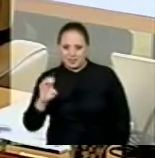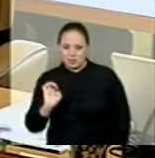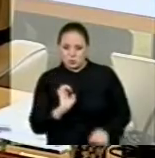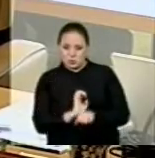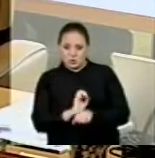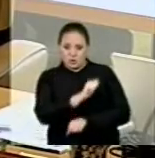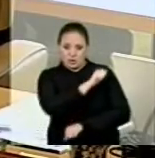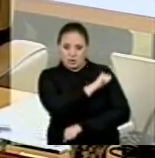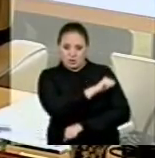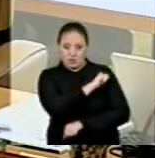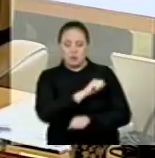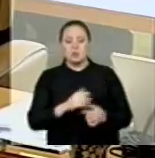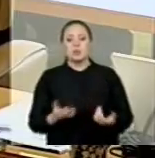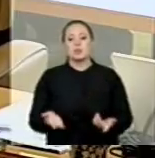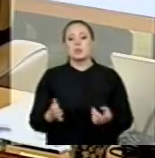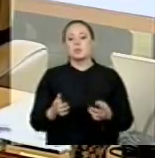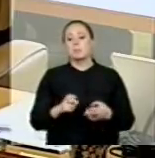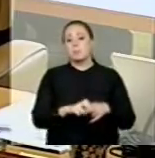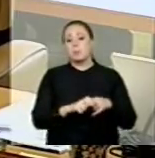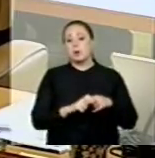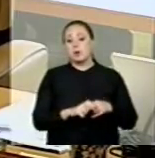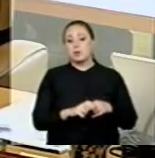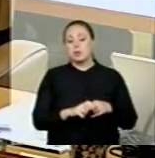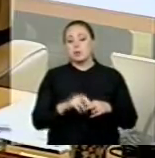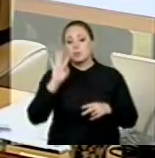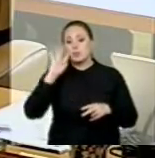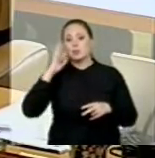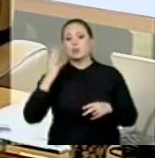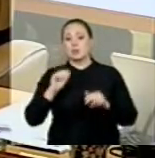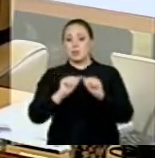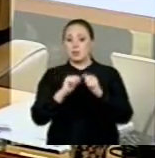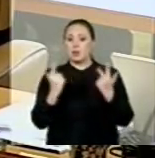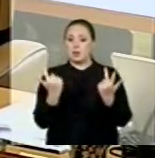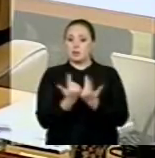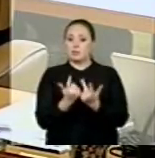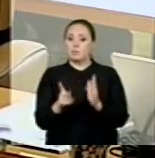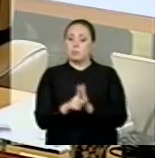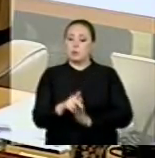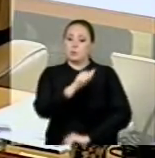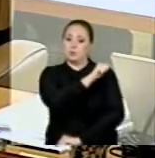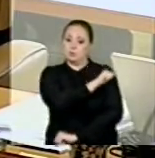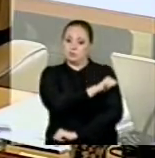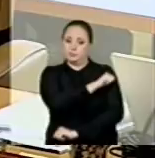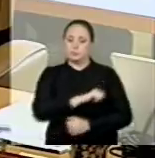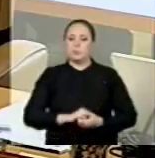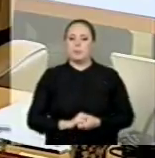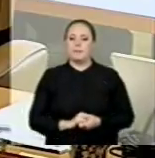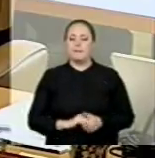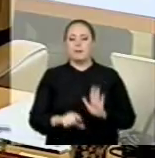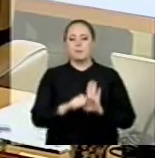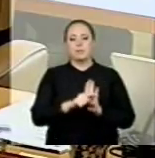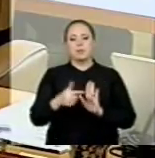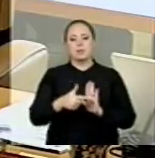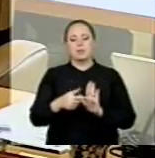arrastamento, da resolução da Assembleia Legislativa daquele Estado. Os dispositivos são os parágrafos 2º e 5º do